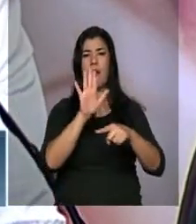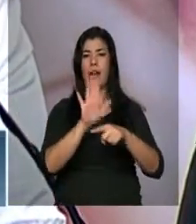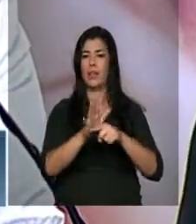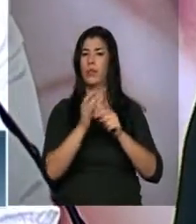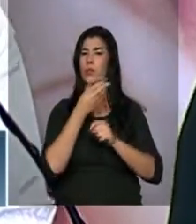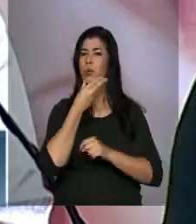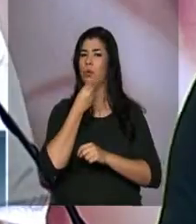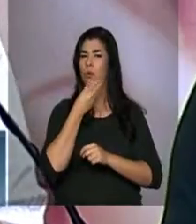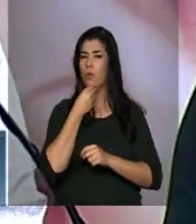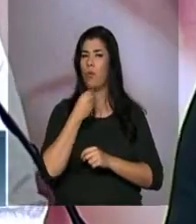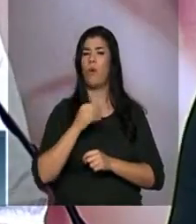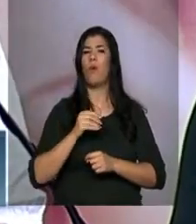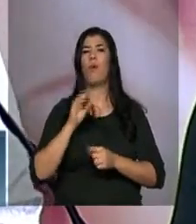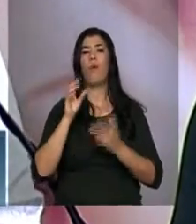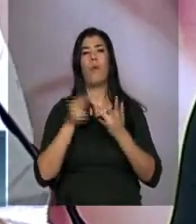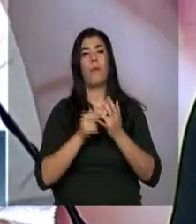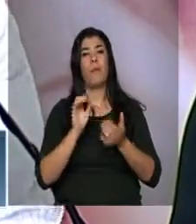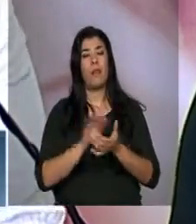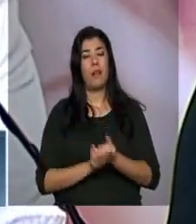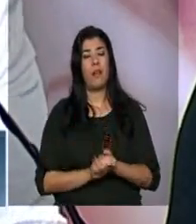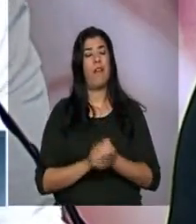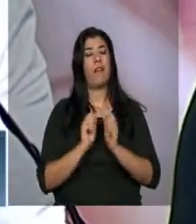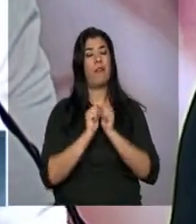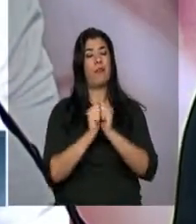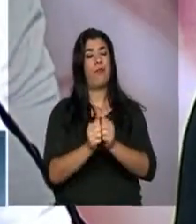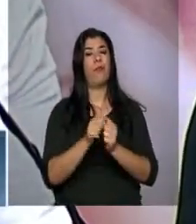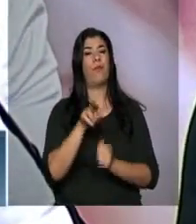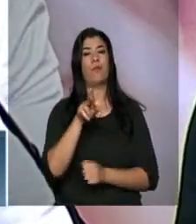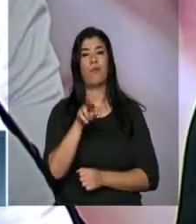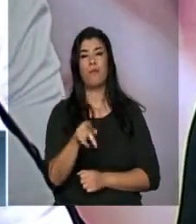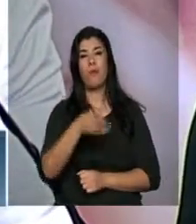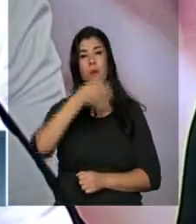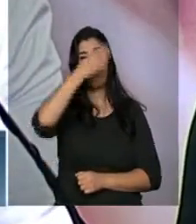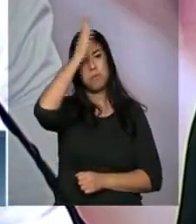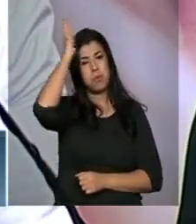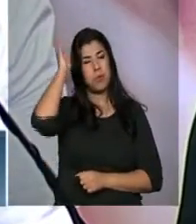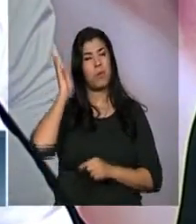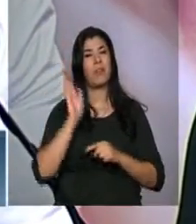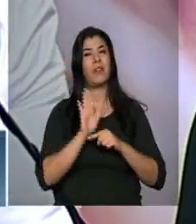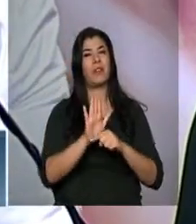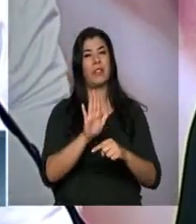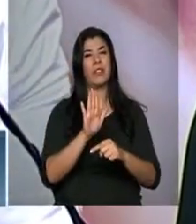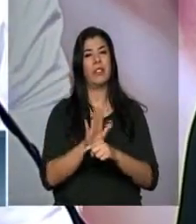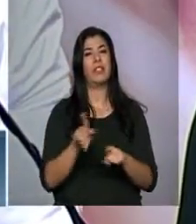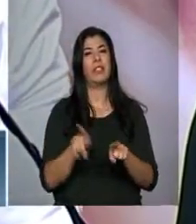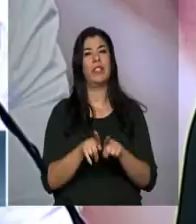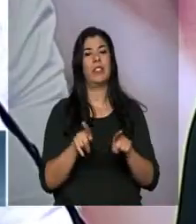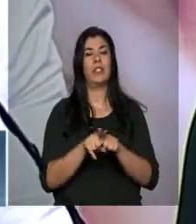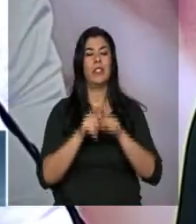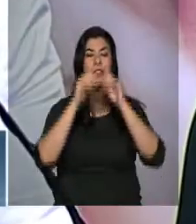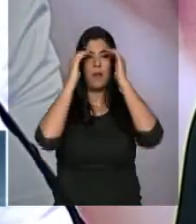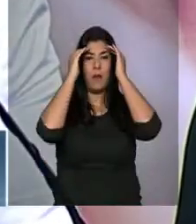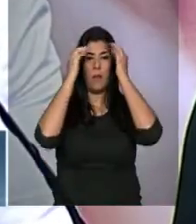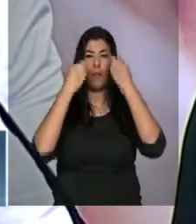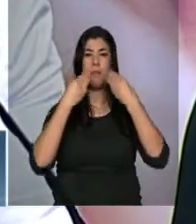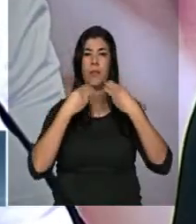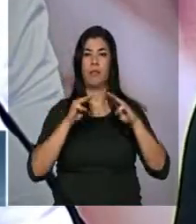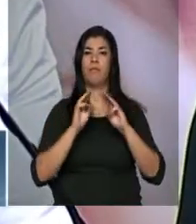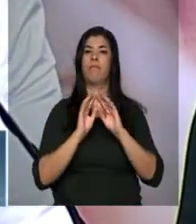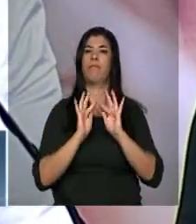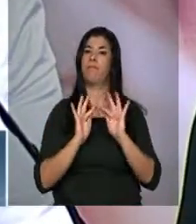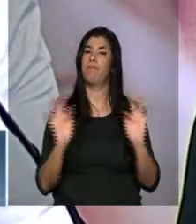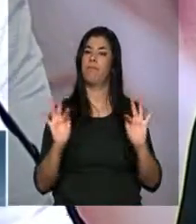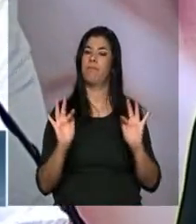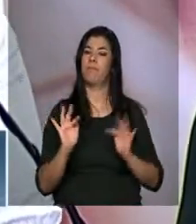homens, maridos, companheiros, irmãos, bombeiros, né, que nos auxiliam a cumprir essa nossa missão singular de